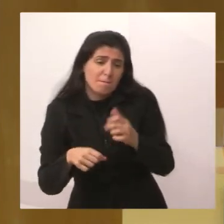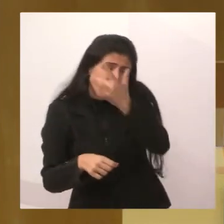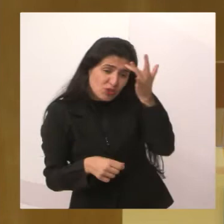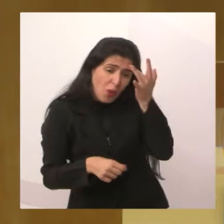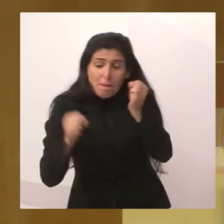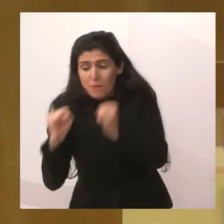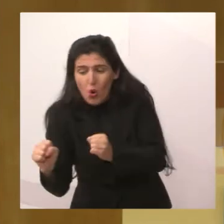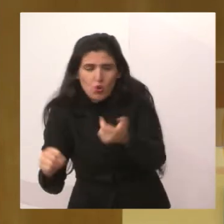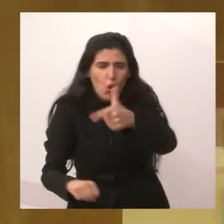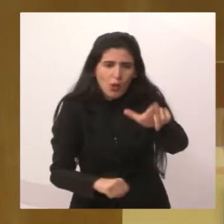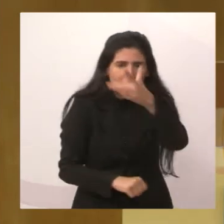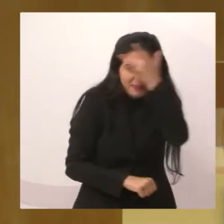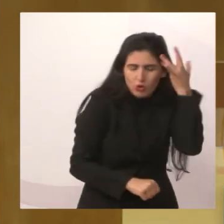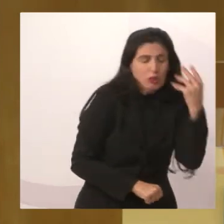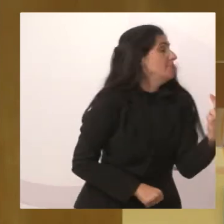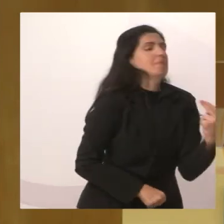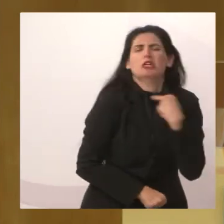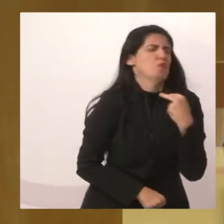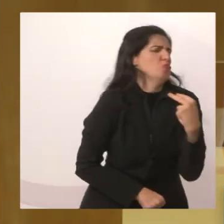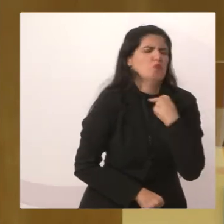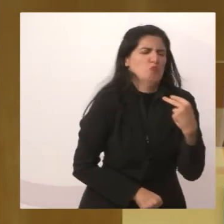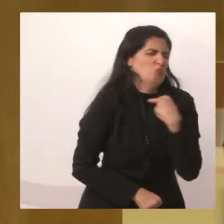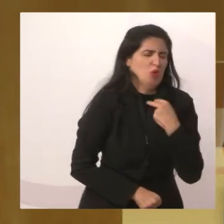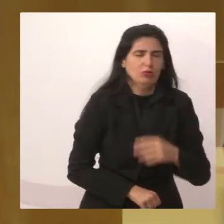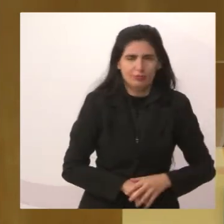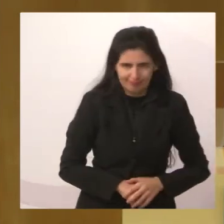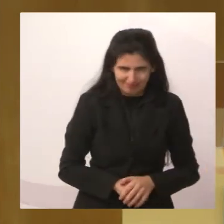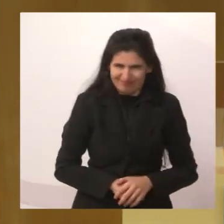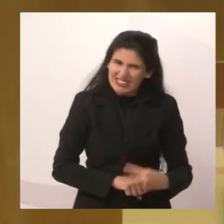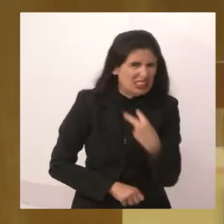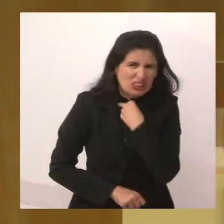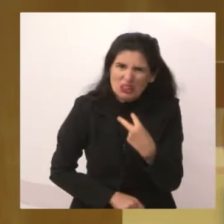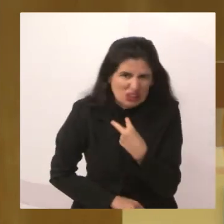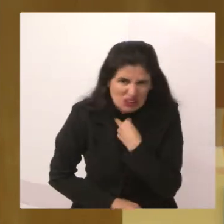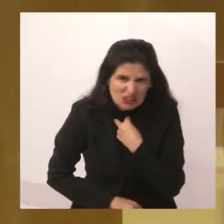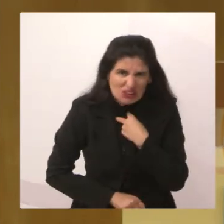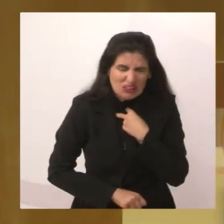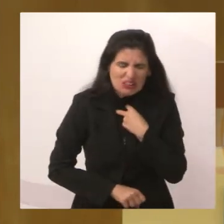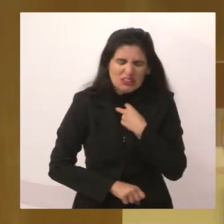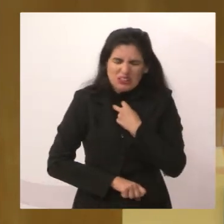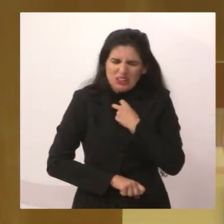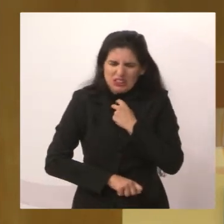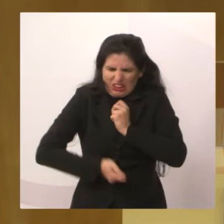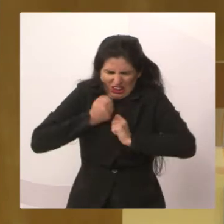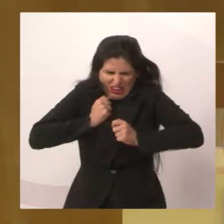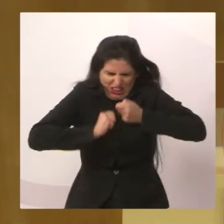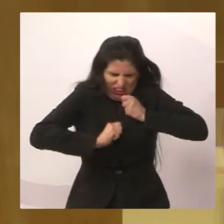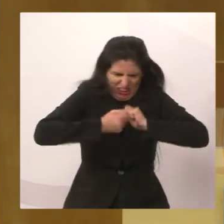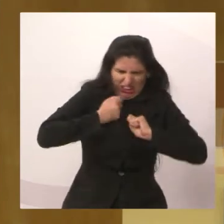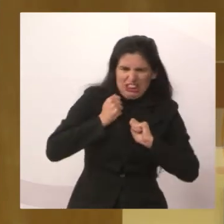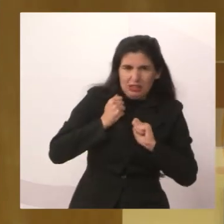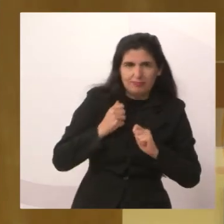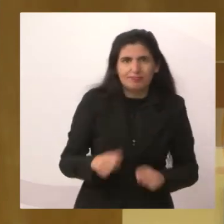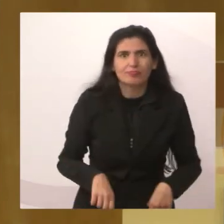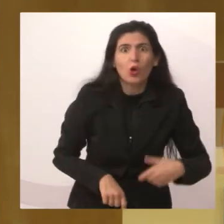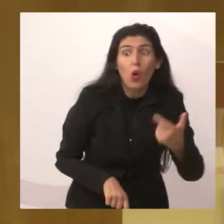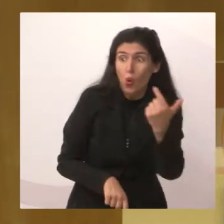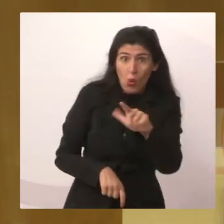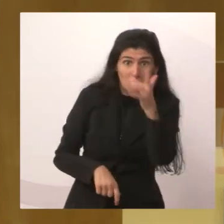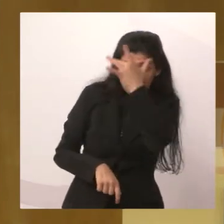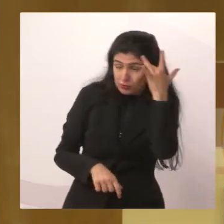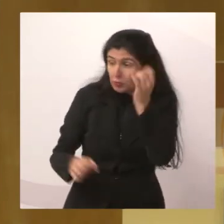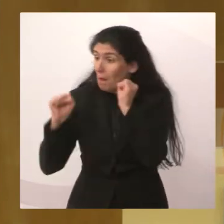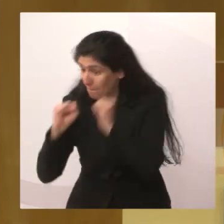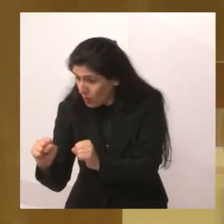e muitas vezes entristece as pessoas, porque muitas vezes o que acontece, o que pode para um, para outros não pode. E